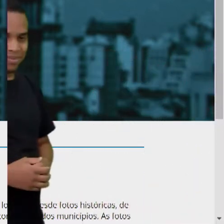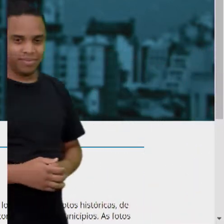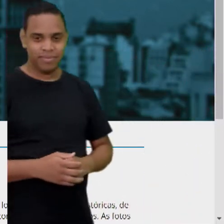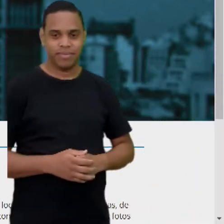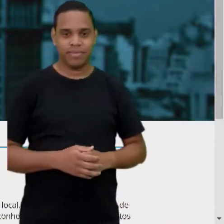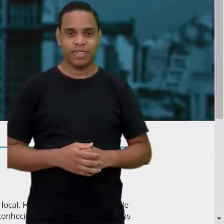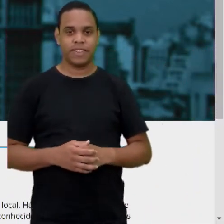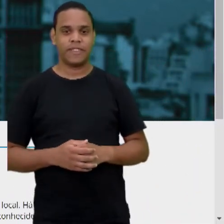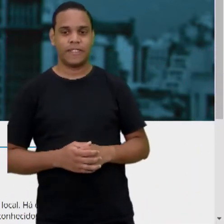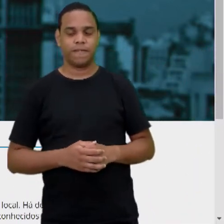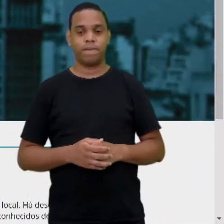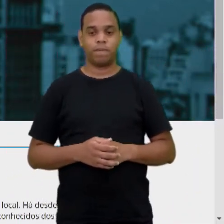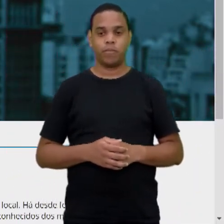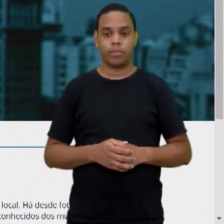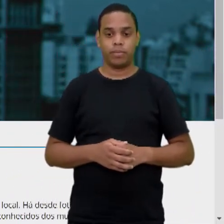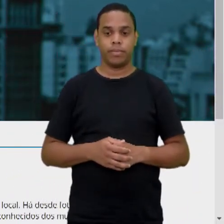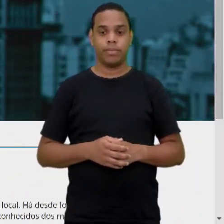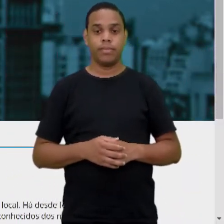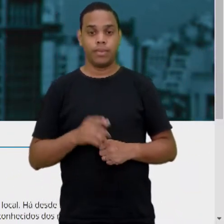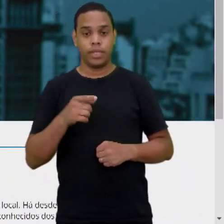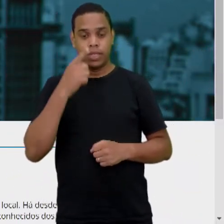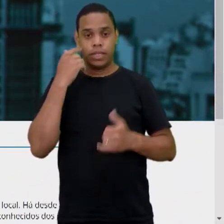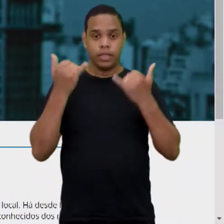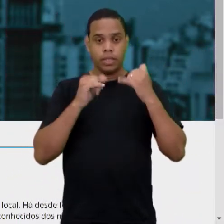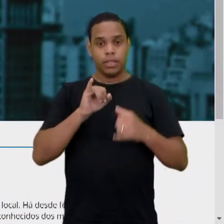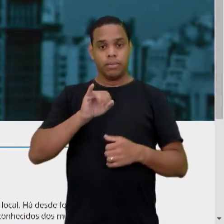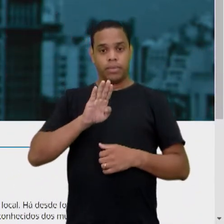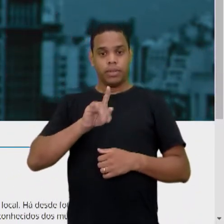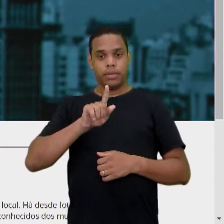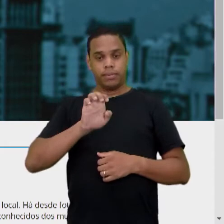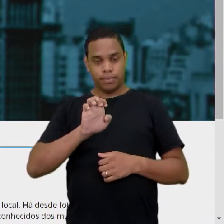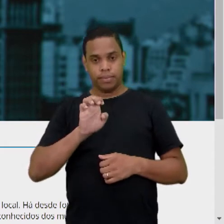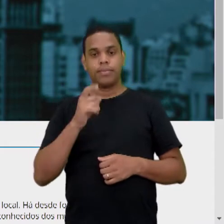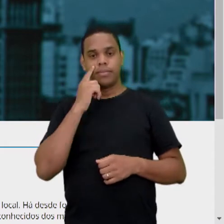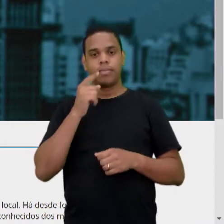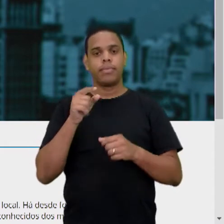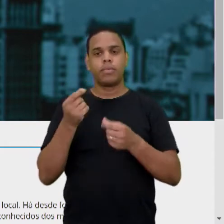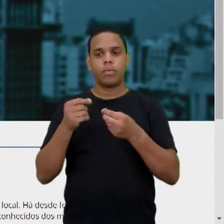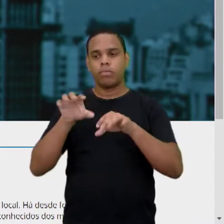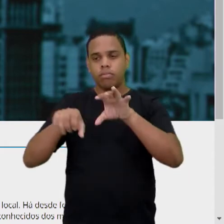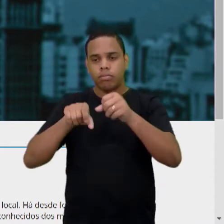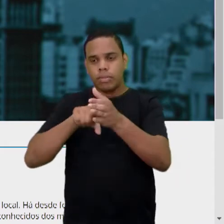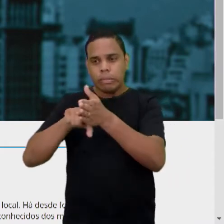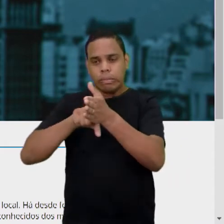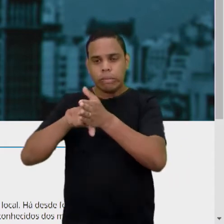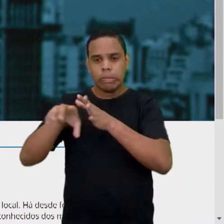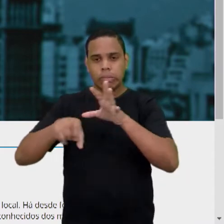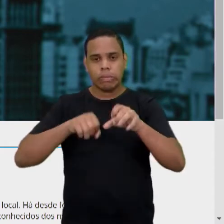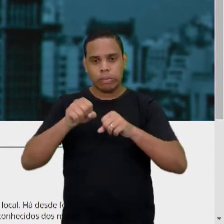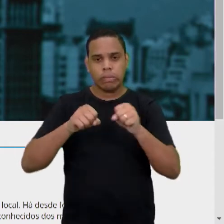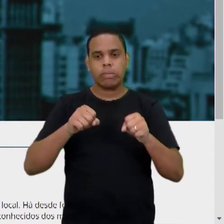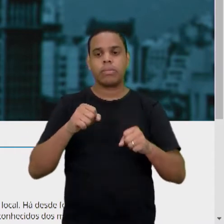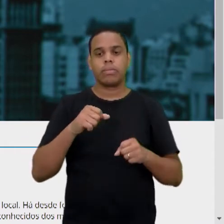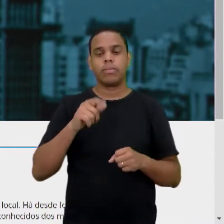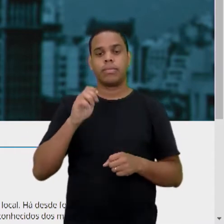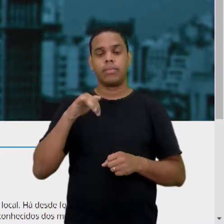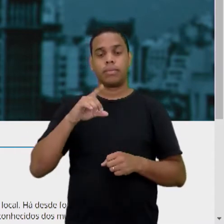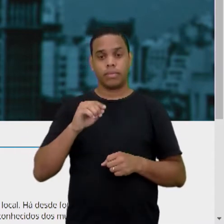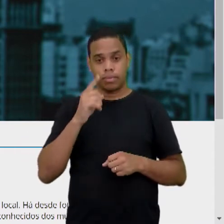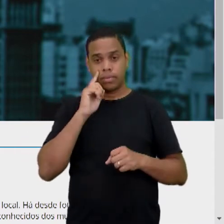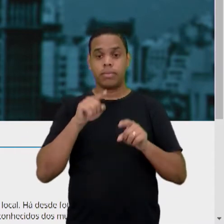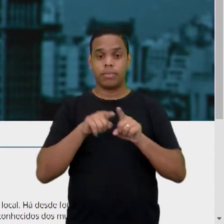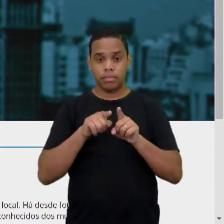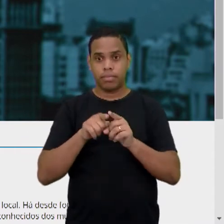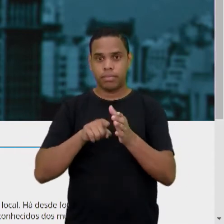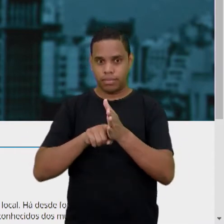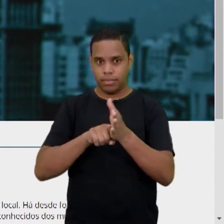Então lembrando que são informações que o IBGE pega através de pesquisas, né? Tanto do PNAD como do